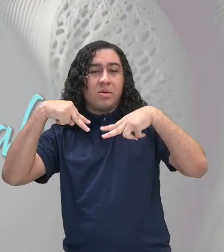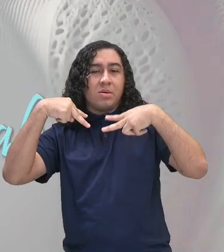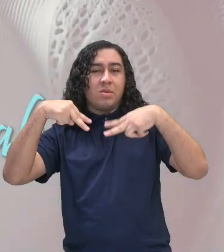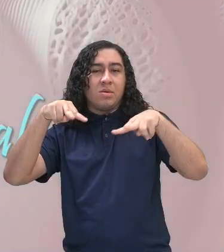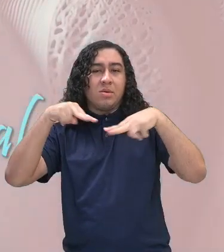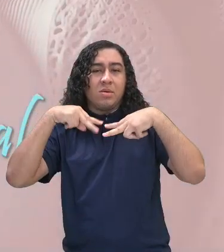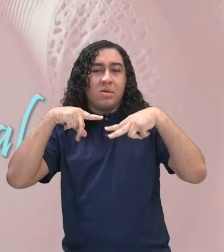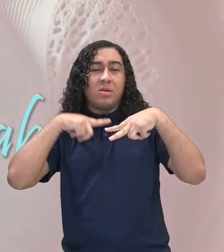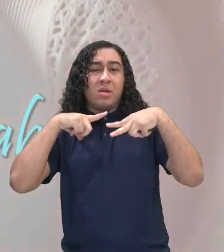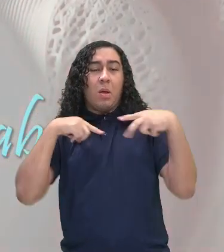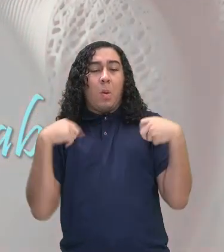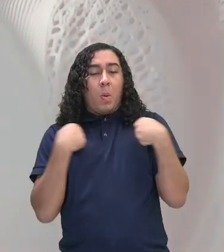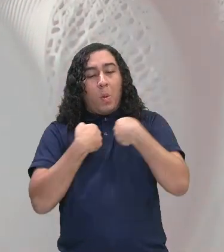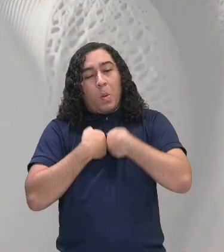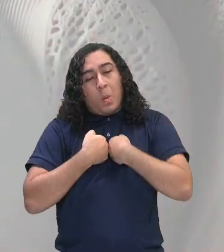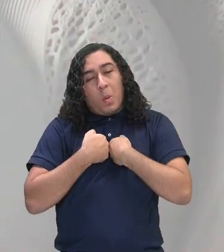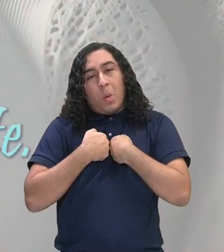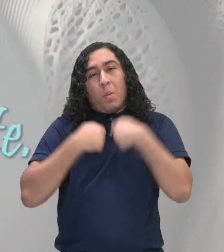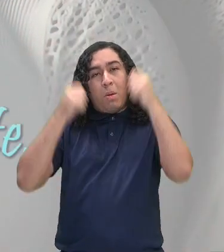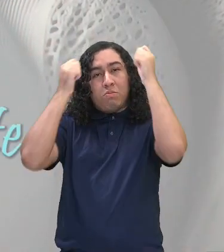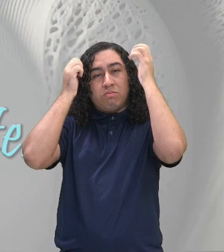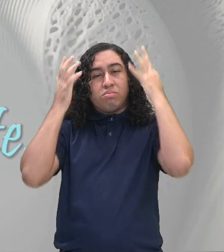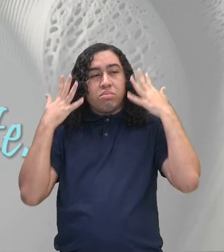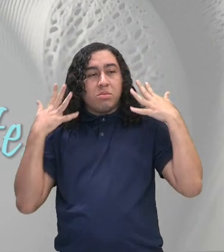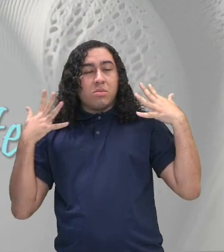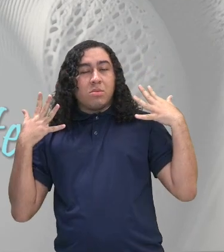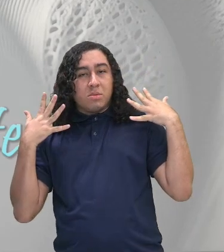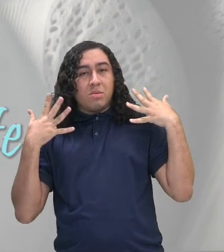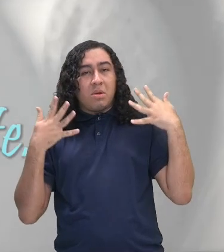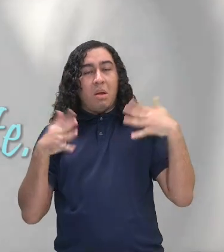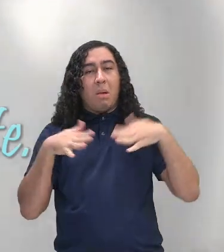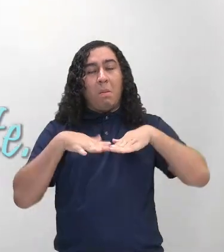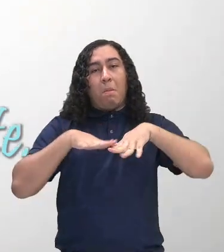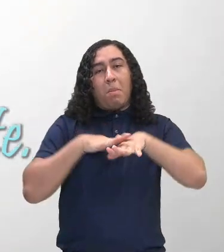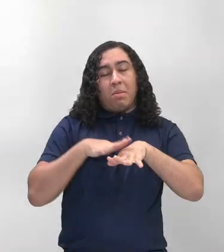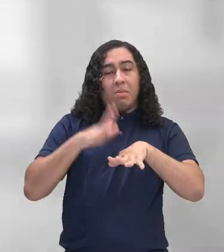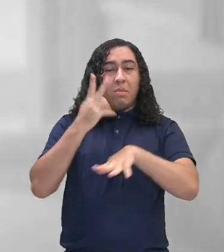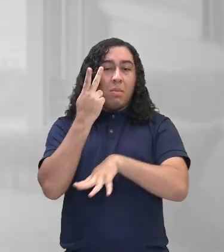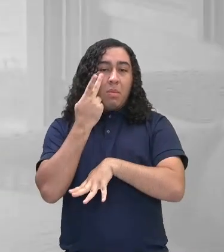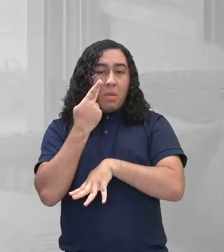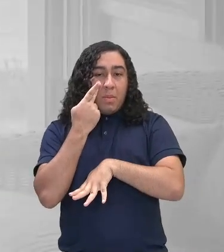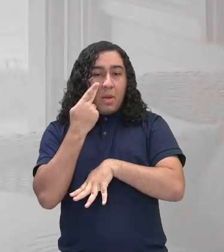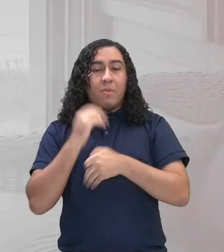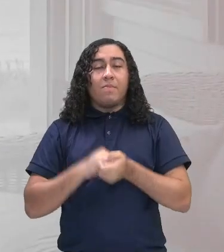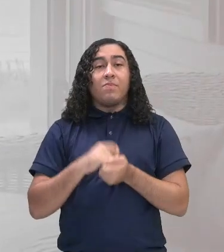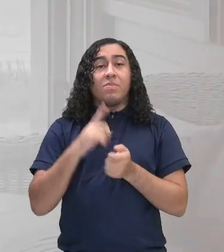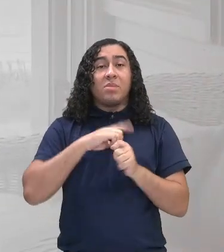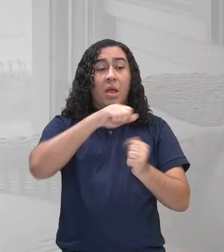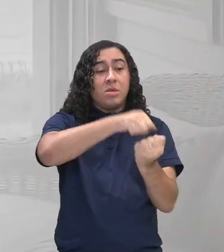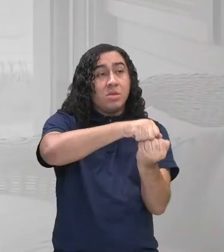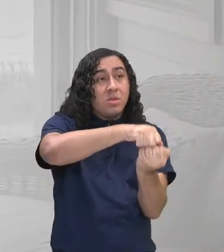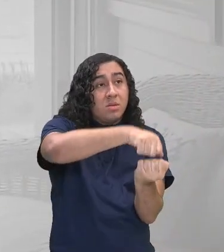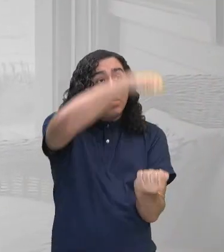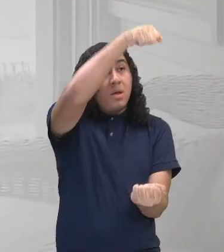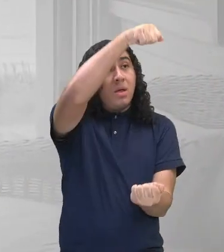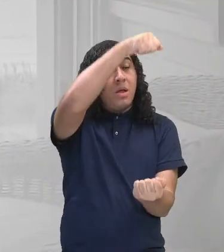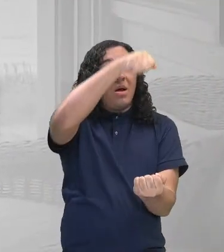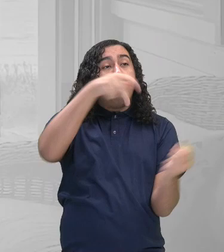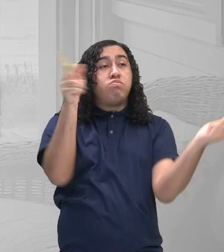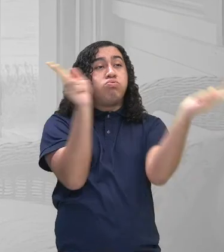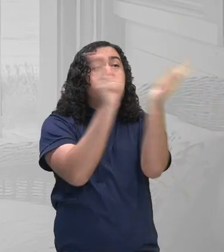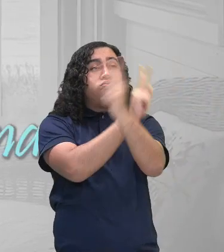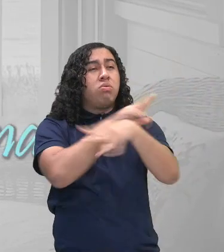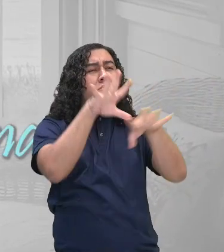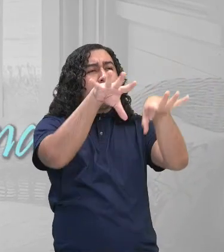roupão, solto o cabelo e o pé descalço do tapete rente. Estava aberta a janela, um cheiro